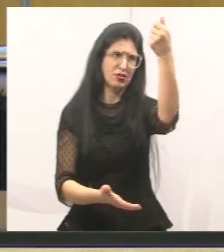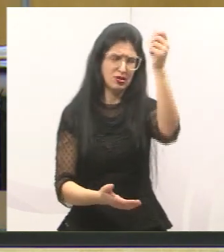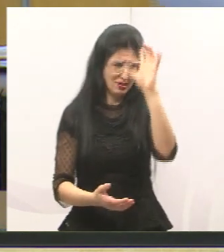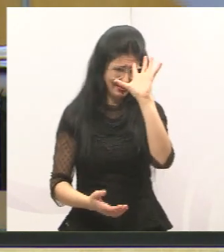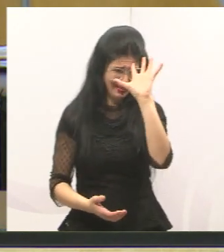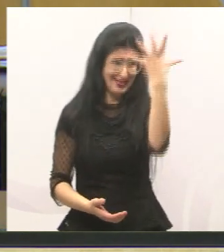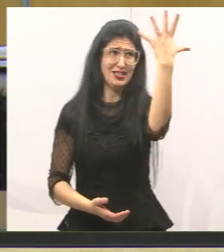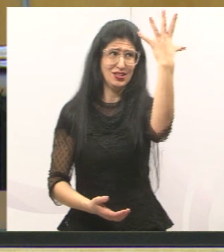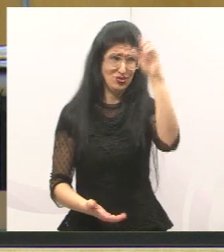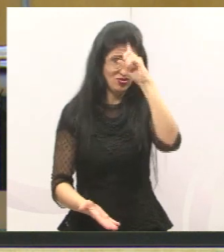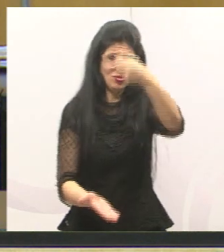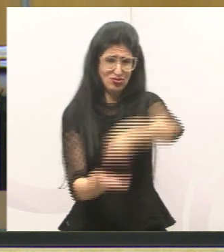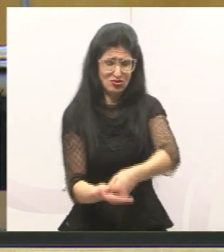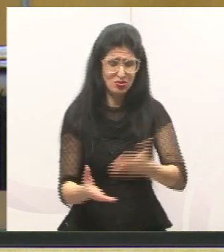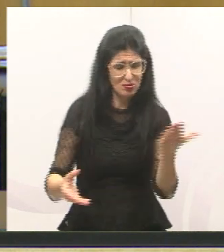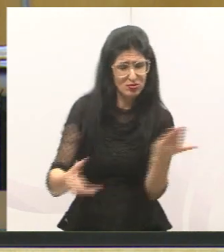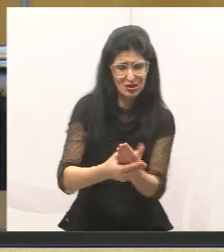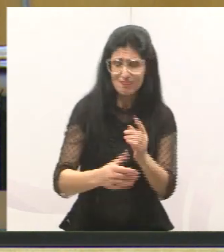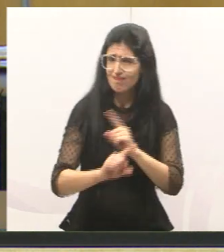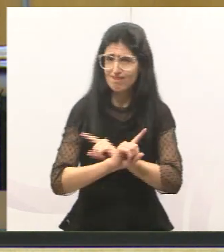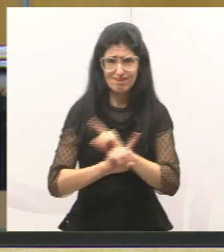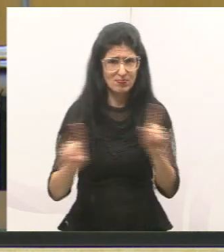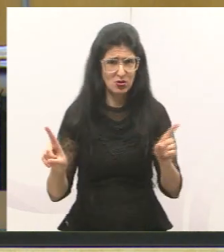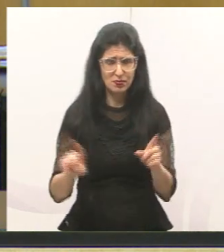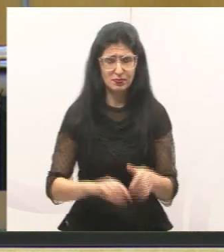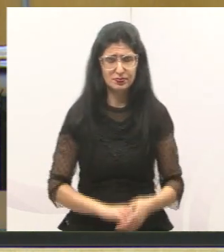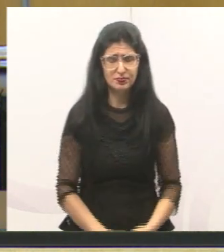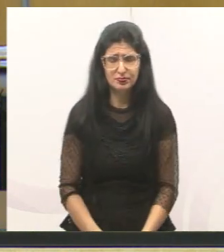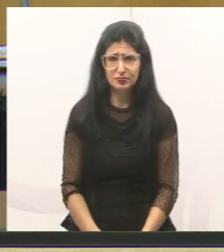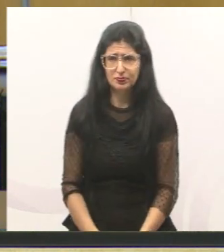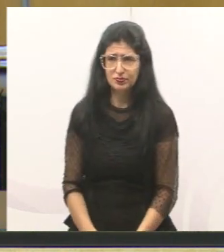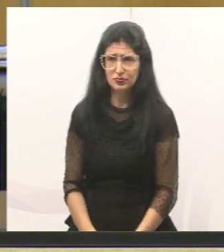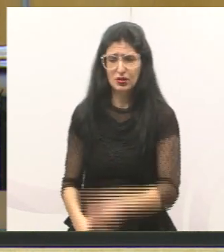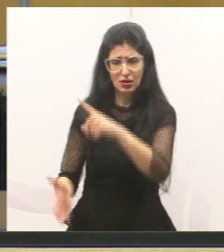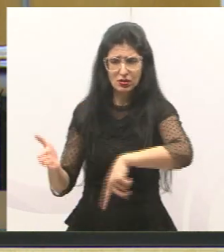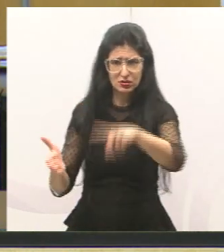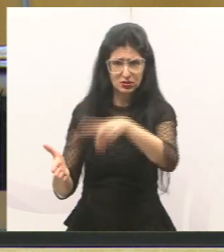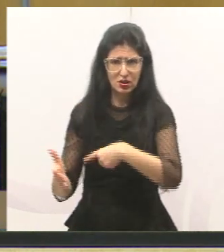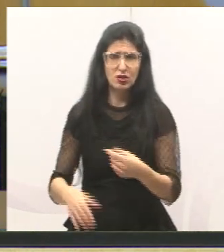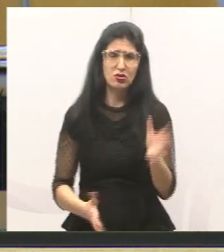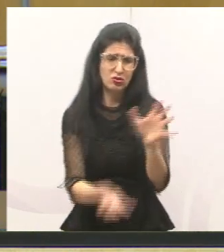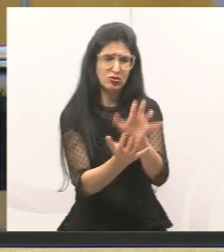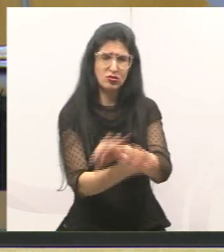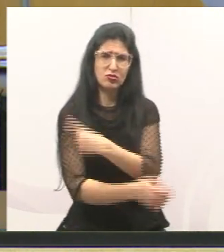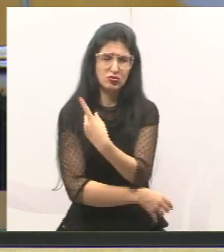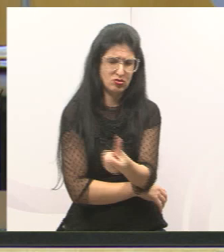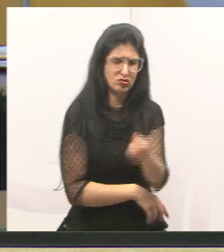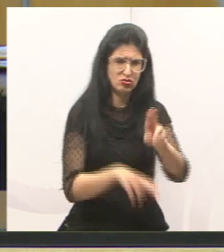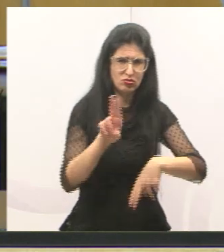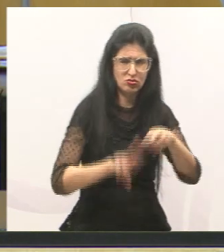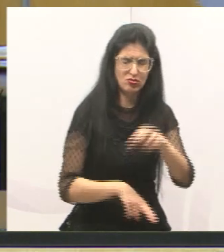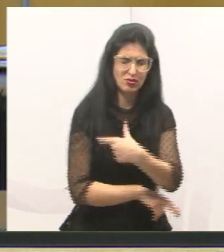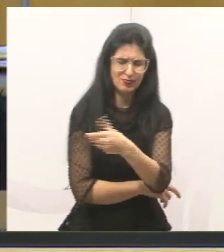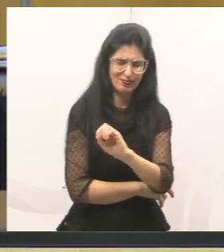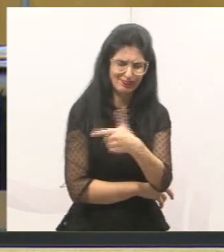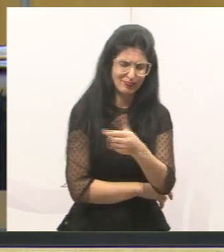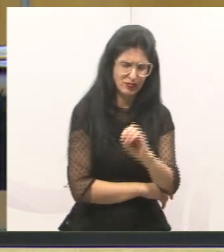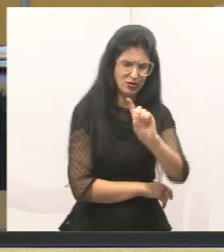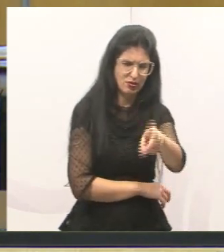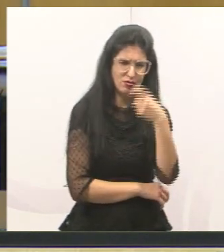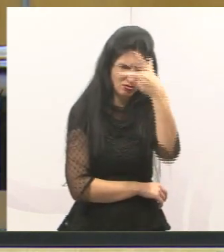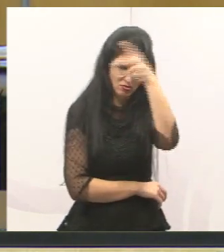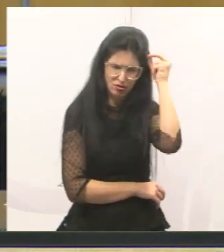as razões acima expostas. Pede deferimento, Jacareí, 16 de junho de 2020, Hamilton Ribeiro